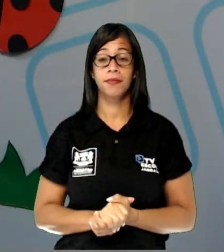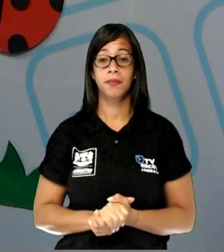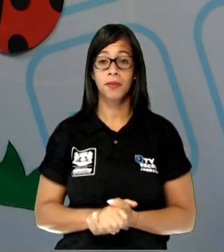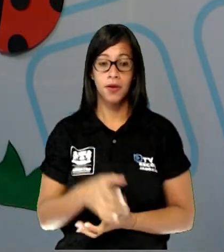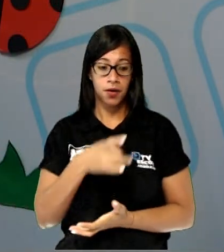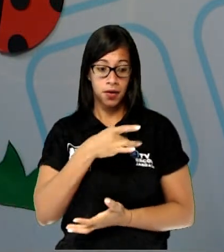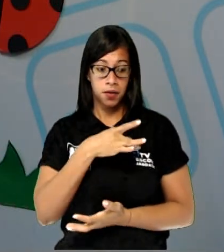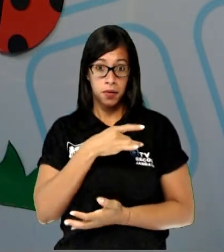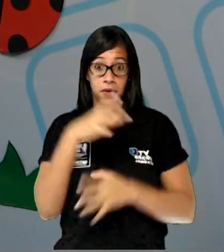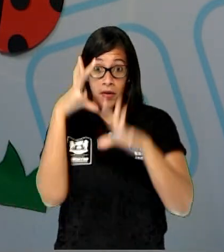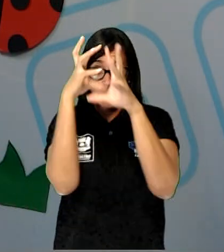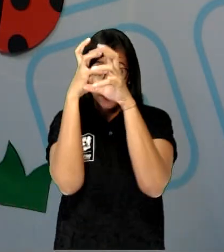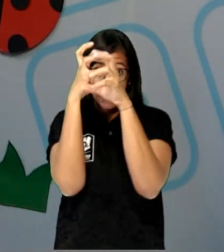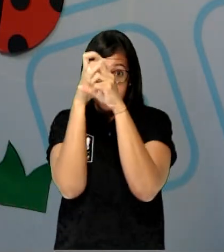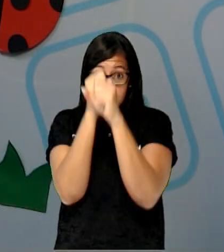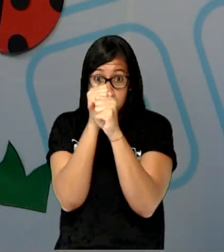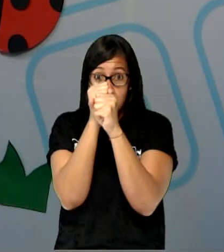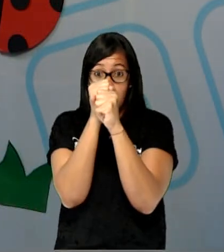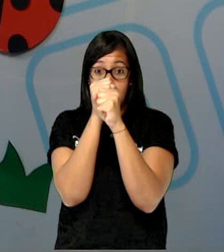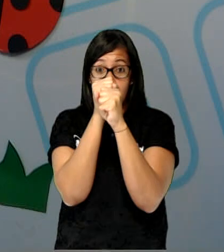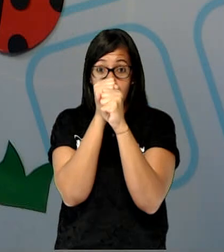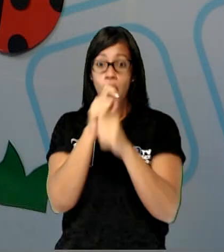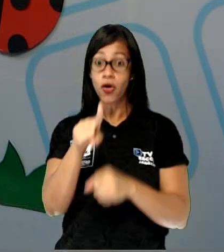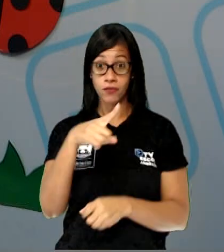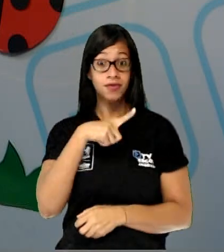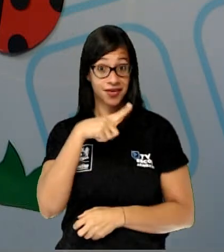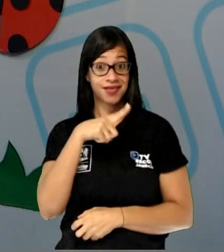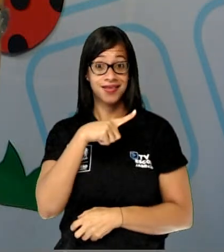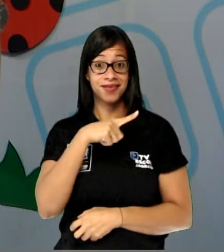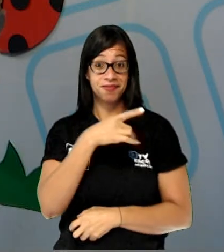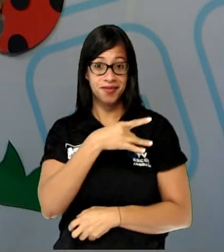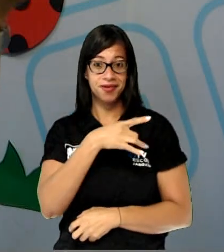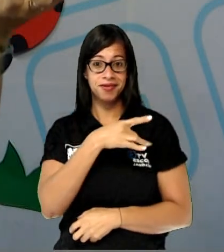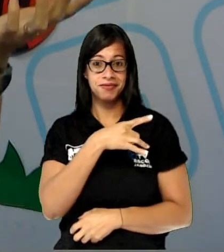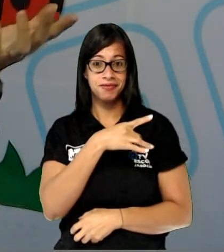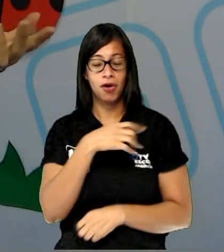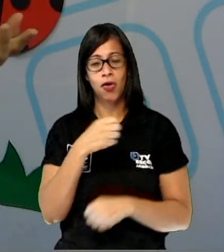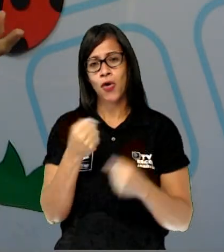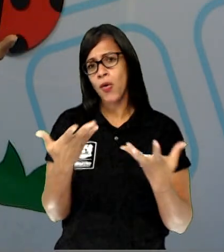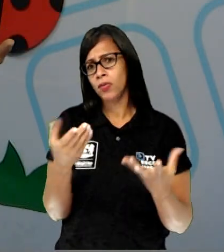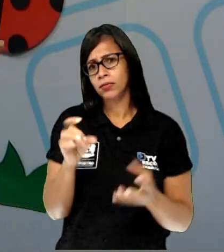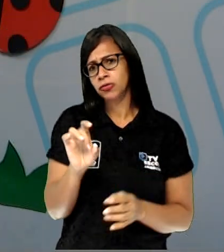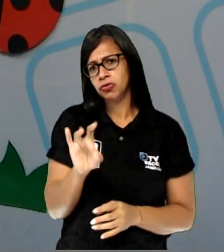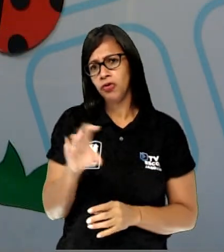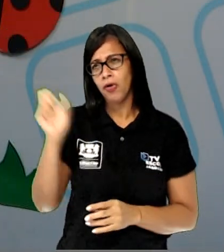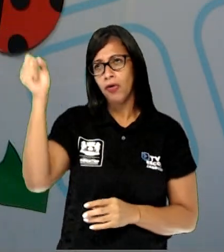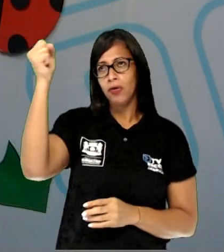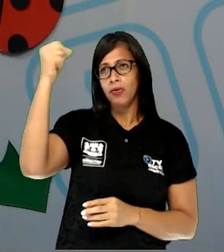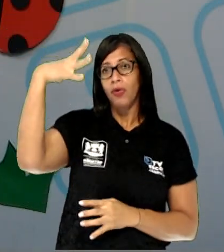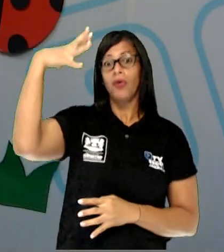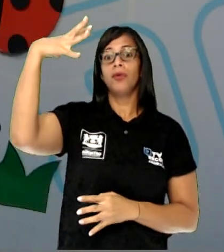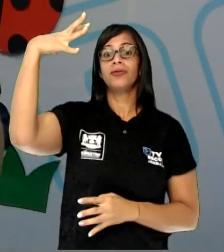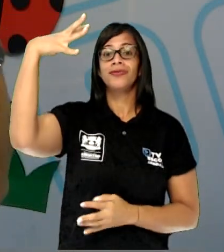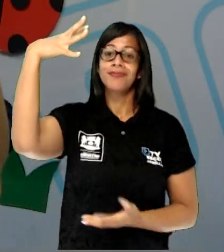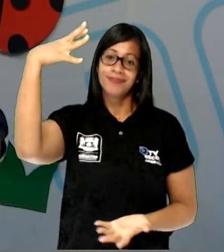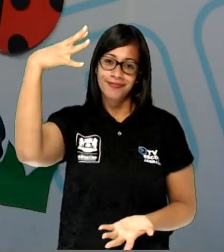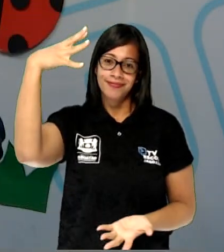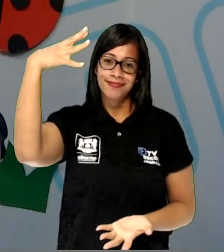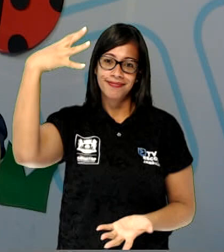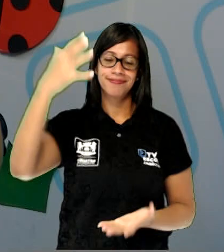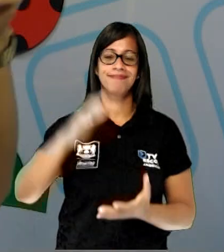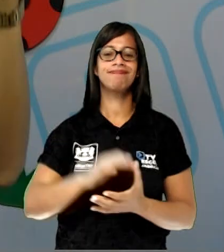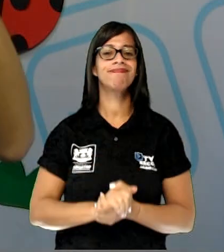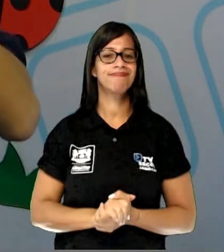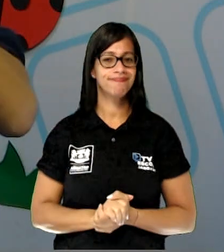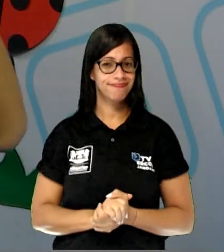Medo do escuro. E aí, você tem medo do escuro? Ou é simplesmente acender a luz? Também existem as